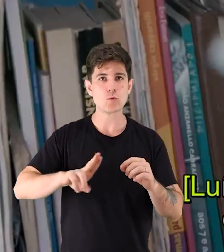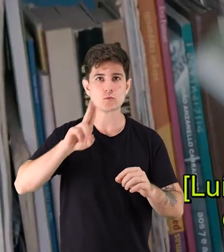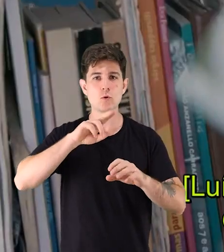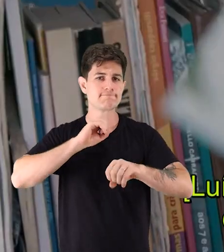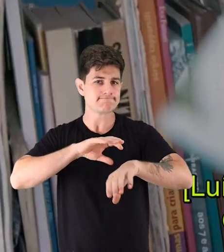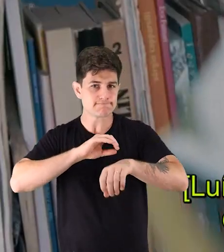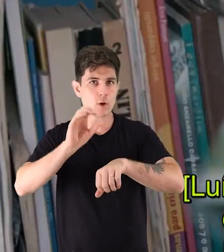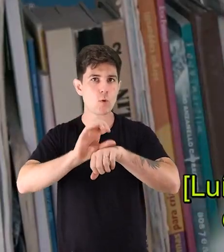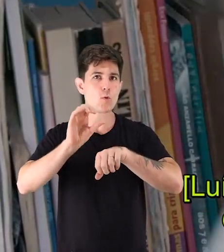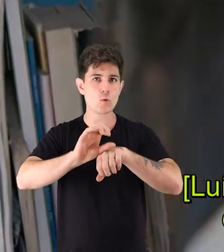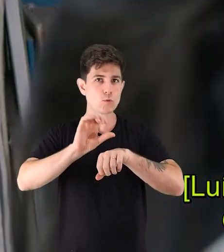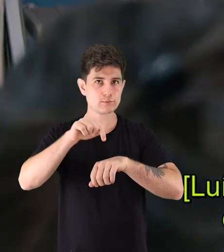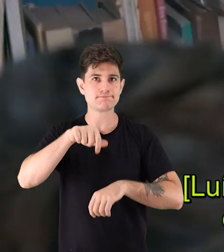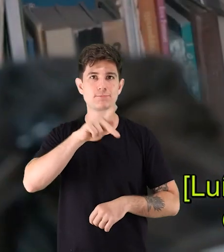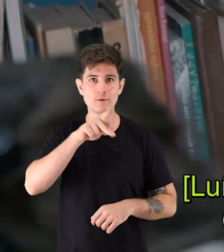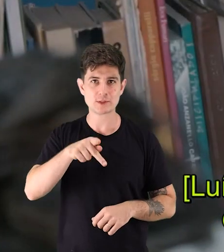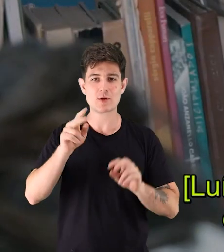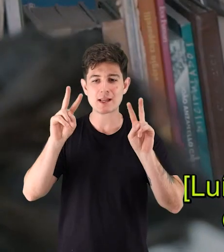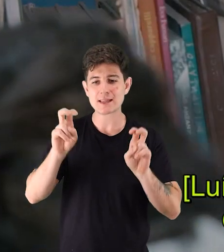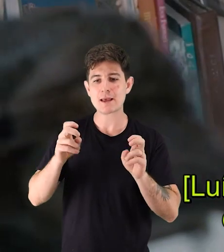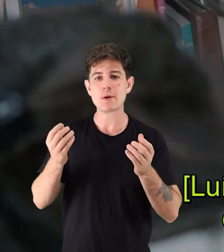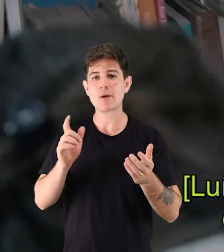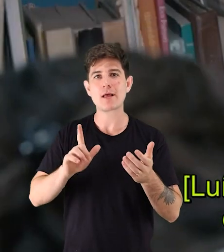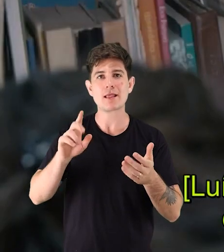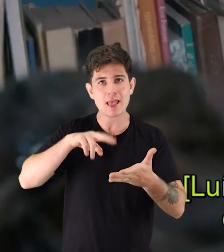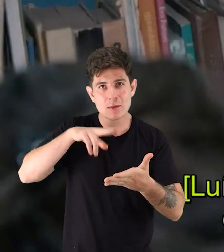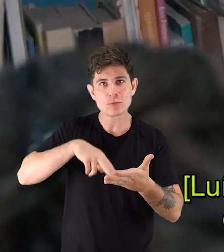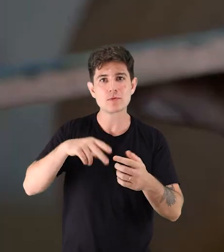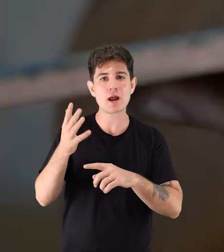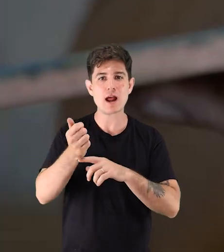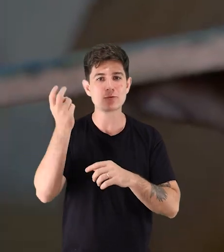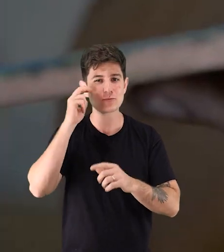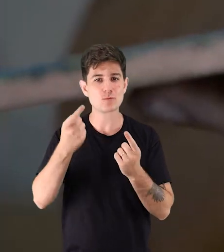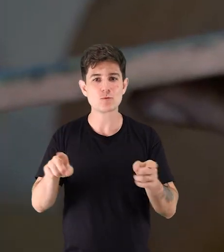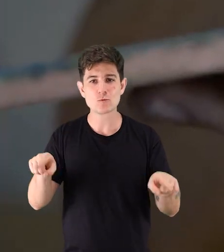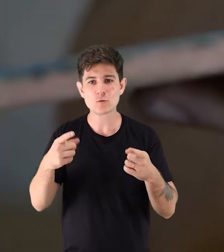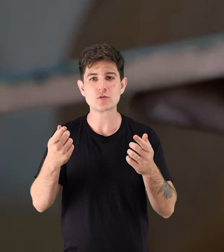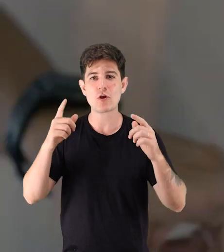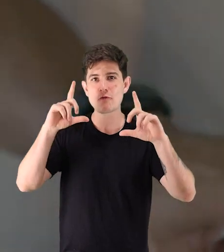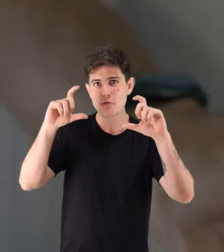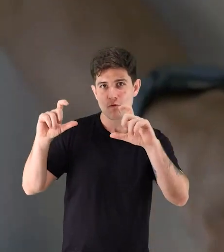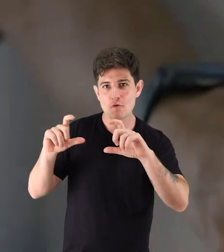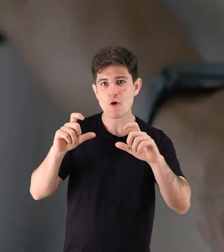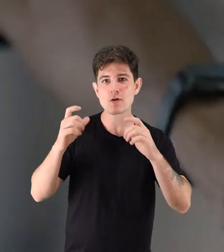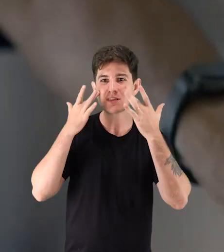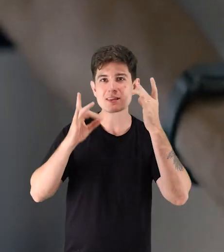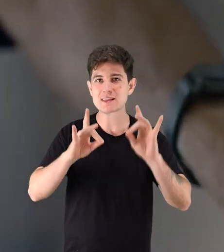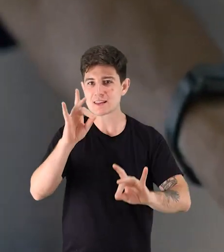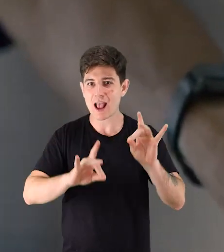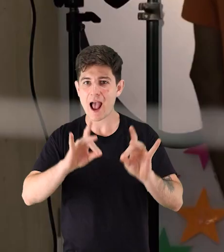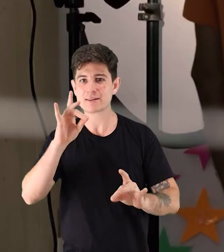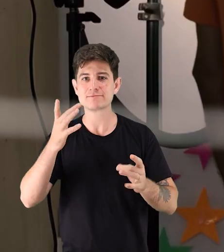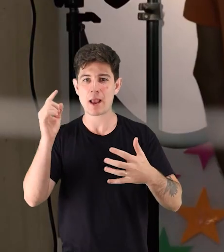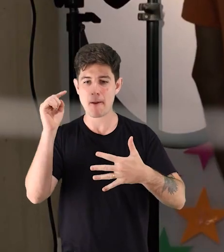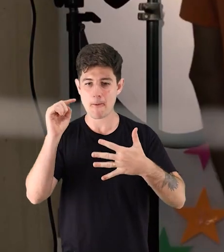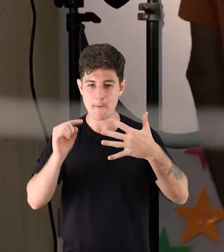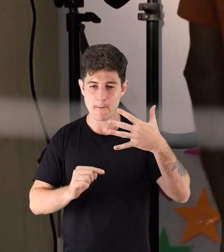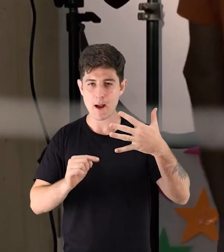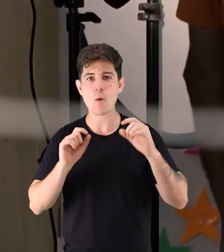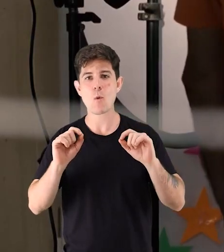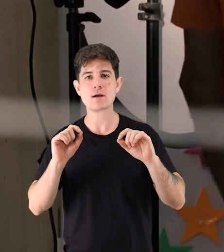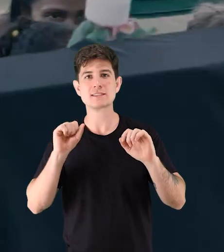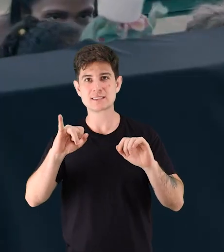Nós trabalhamos a formação continuada de professores em temas como a leitura, a arte e cultura, a música, a fotografia,